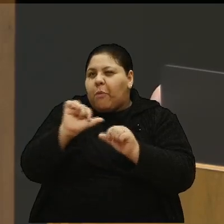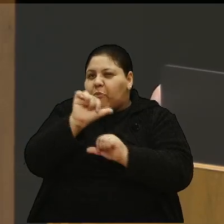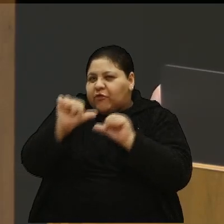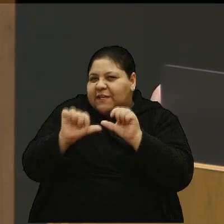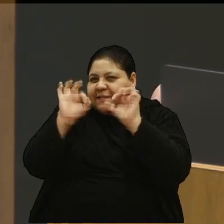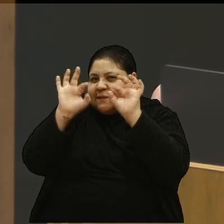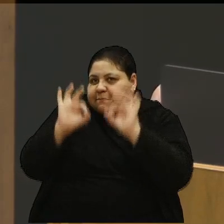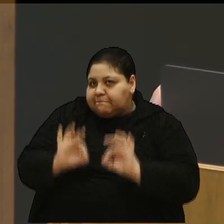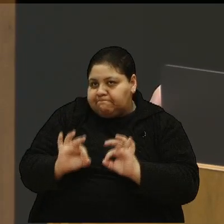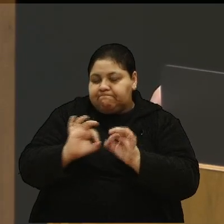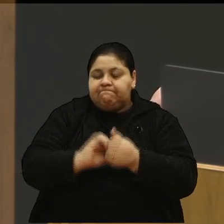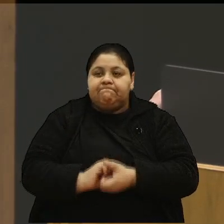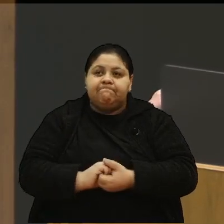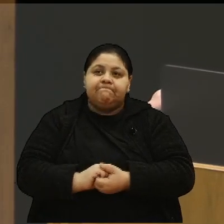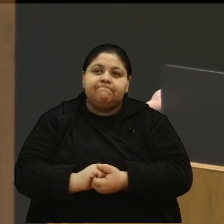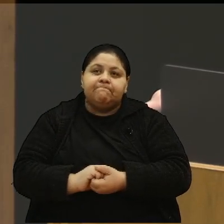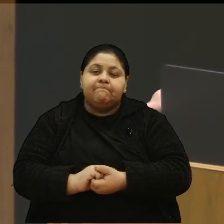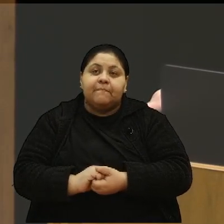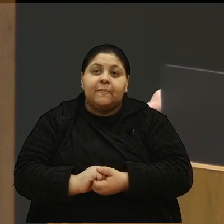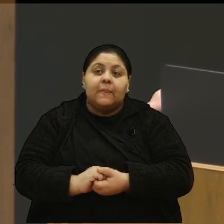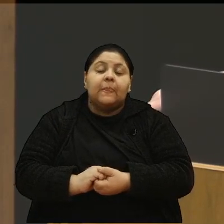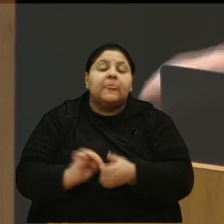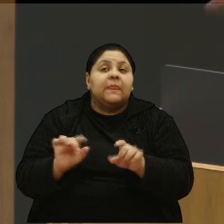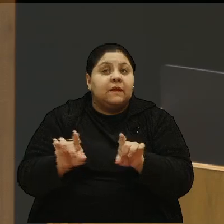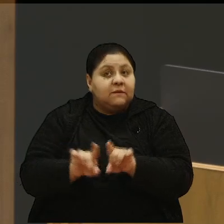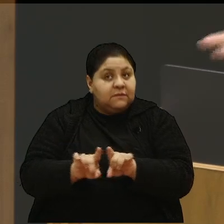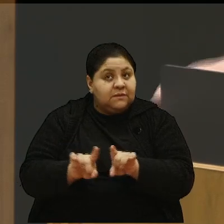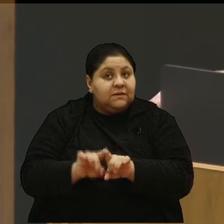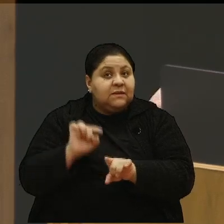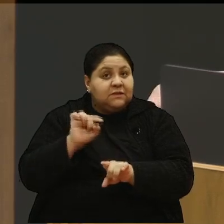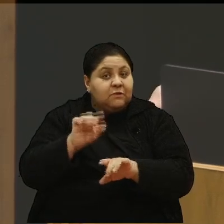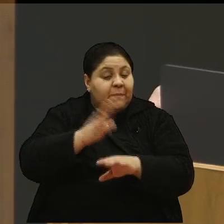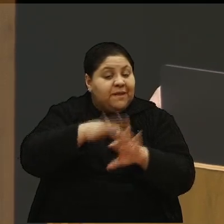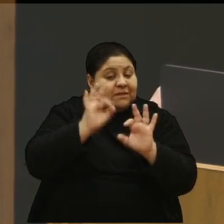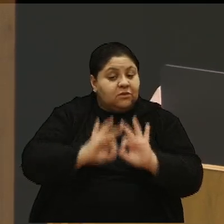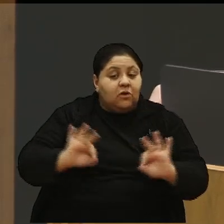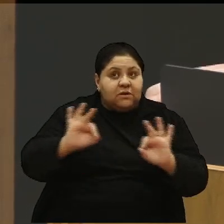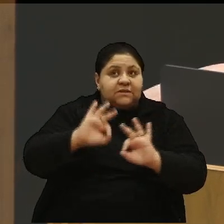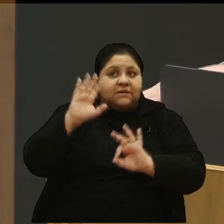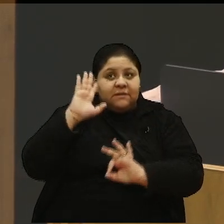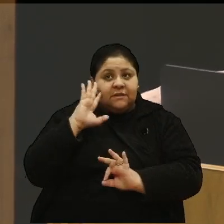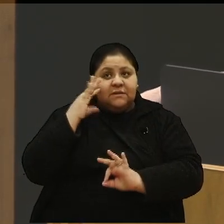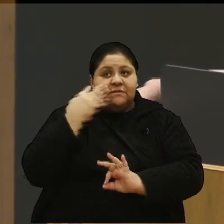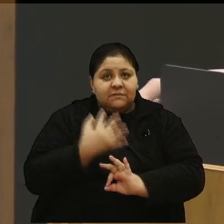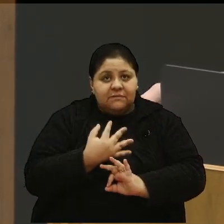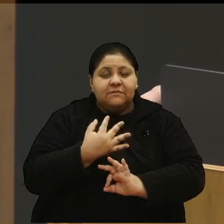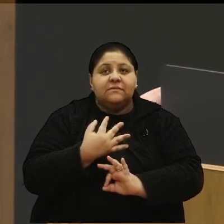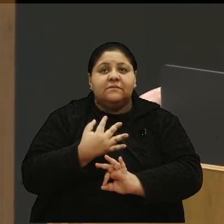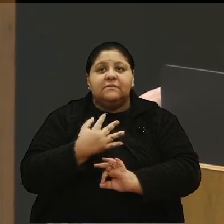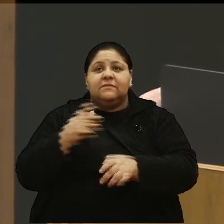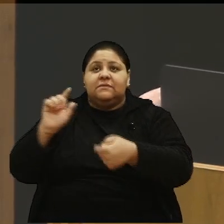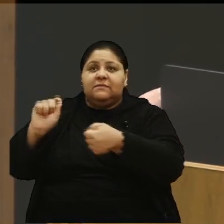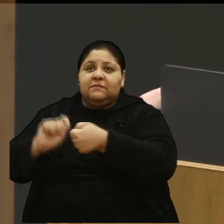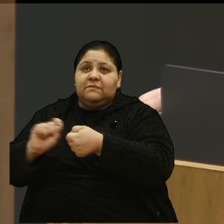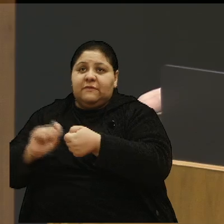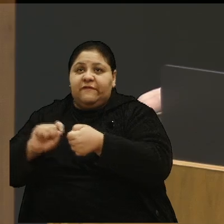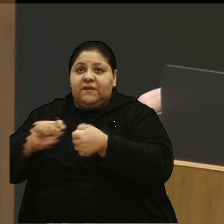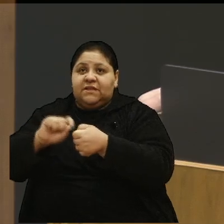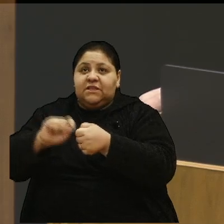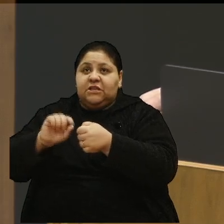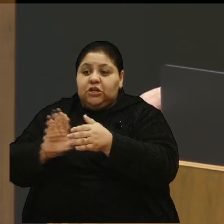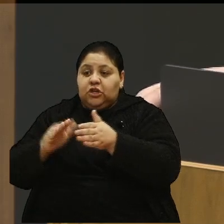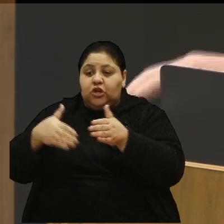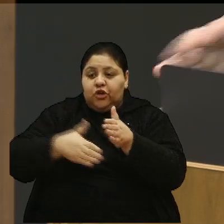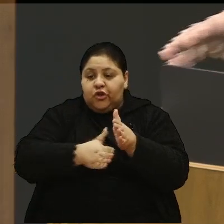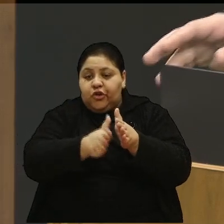via. Do outro modo, esse é o mais simples de resolver. Do outro modo, para fazer um retorno,